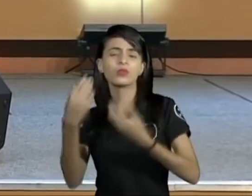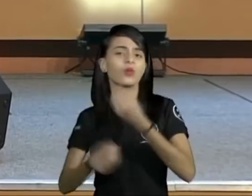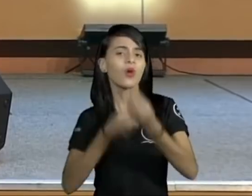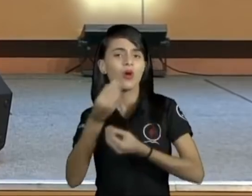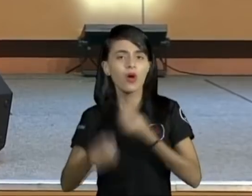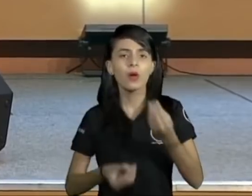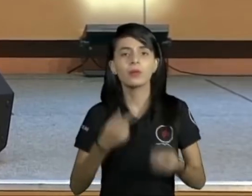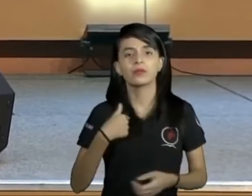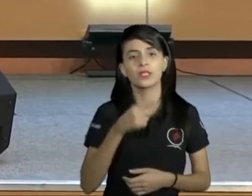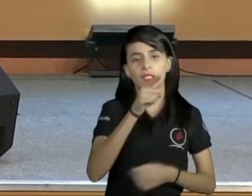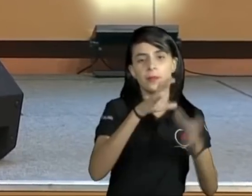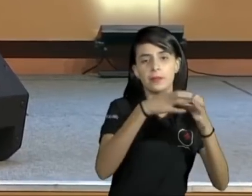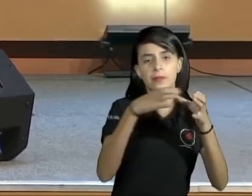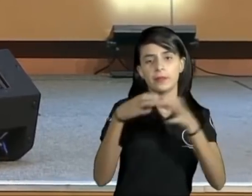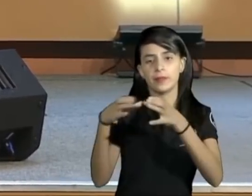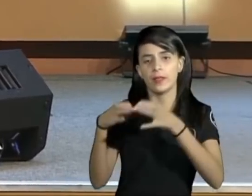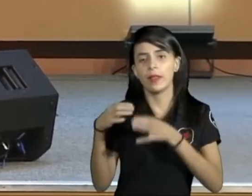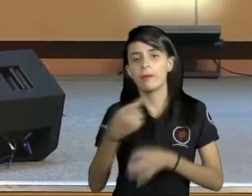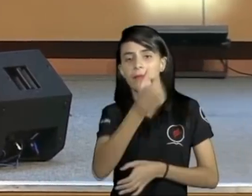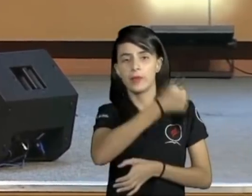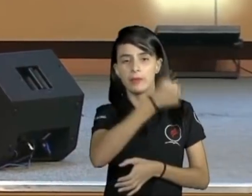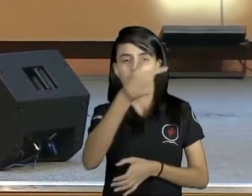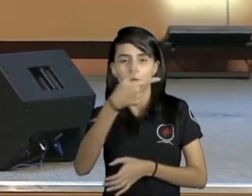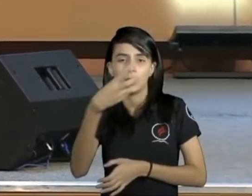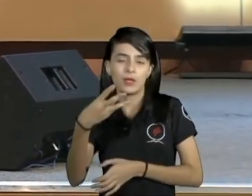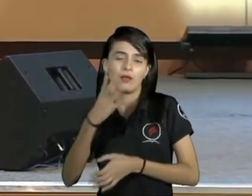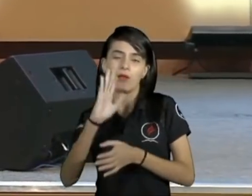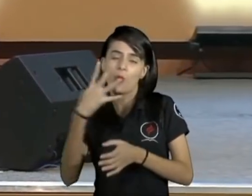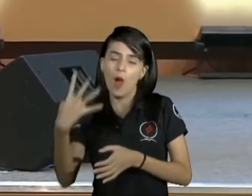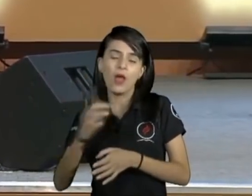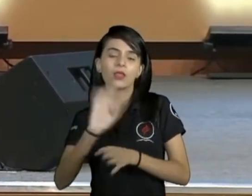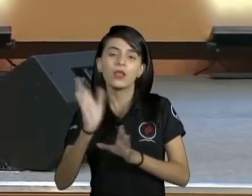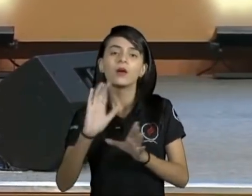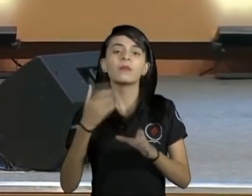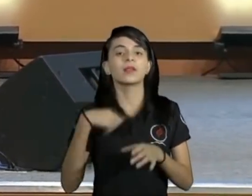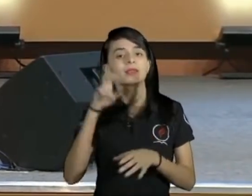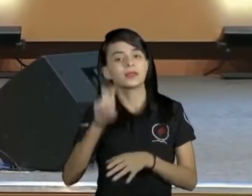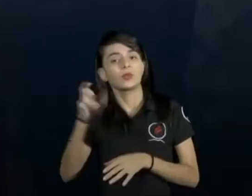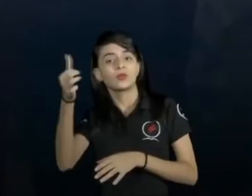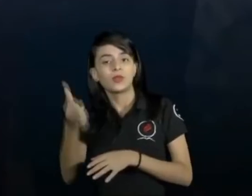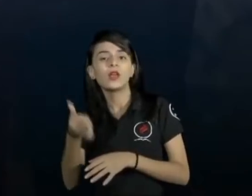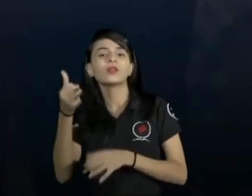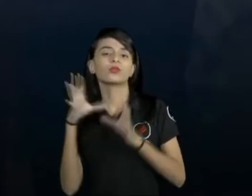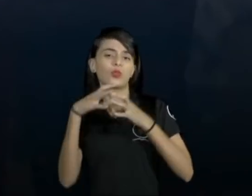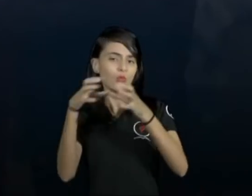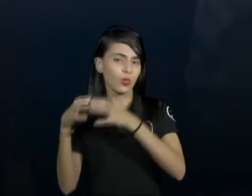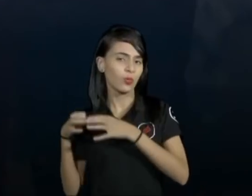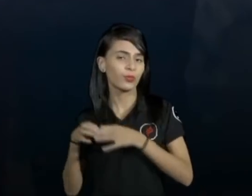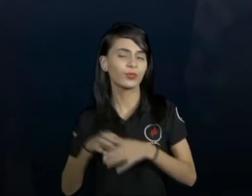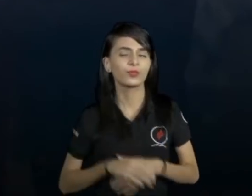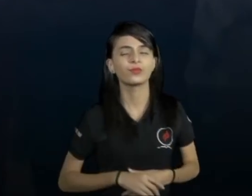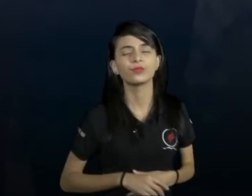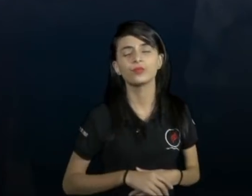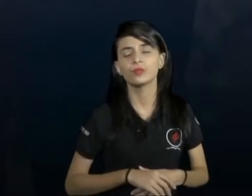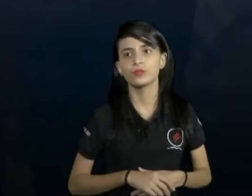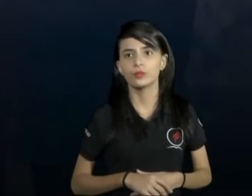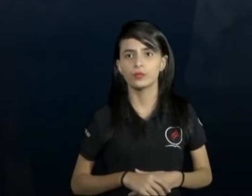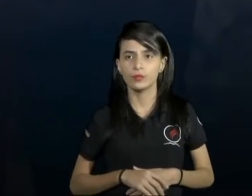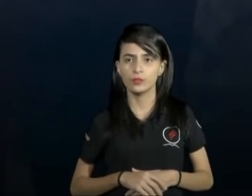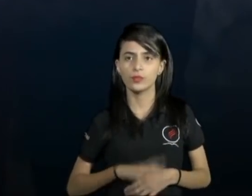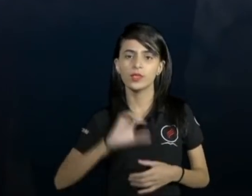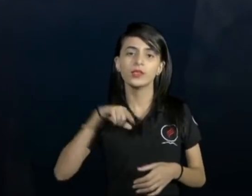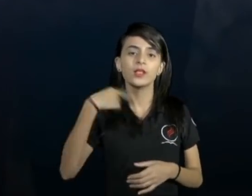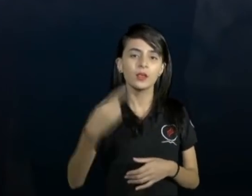você não seja nem do primeiro nem do segundo e no terceiro nem do quarto mas você esteja no quinto ou sexto e depois de então